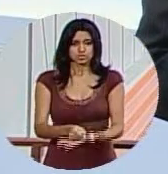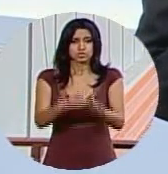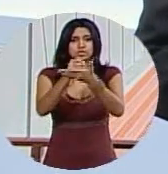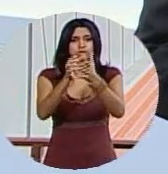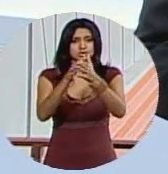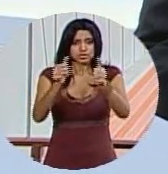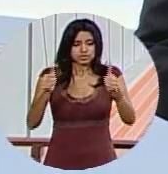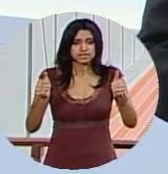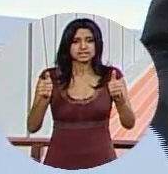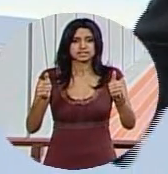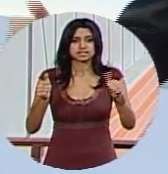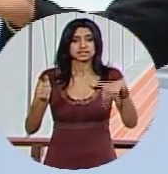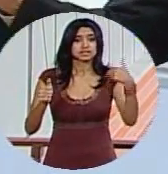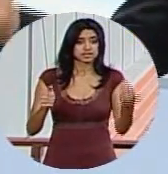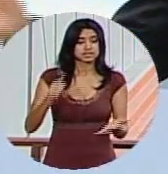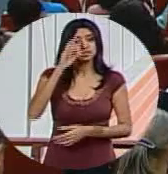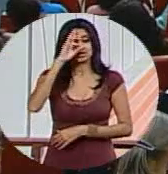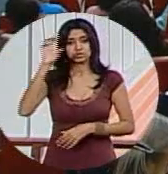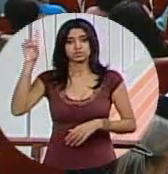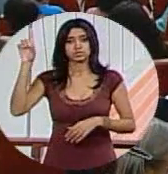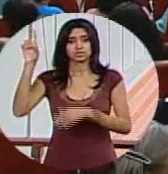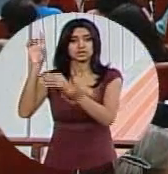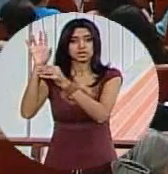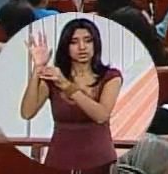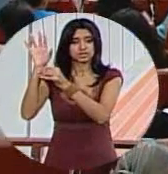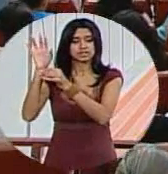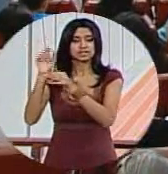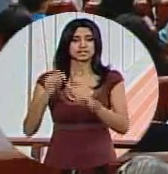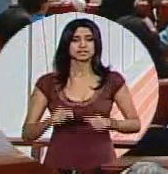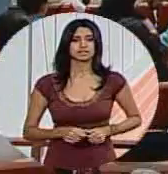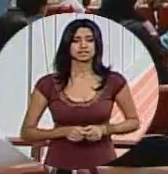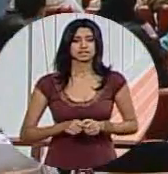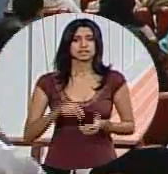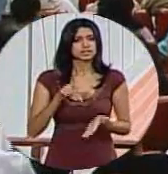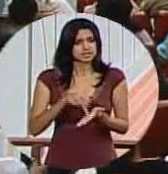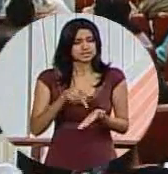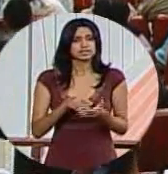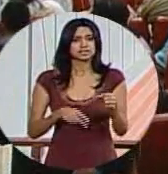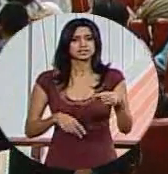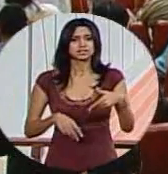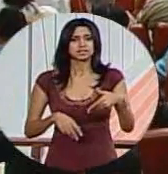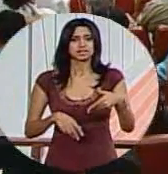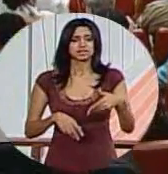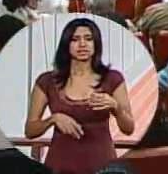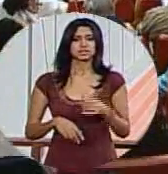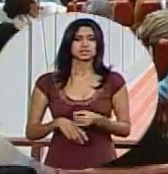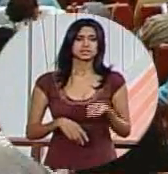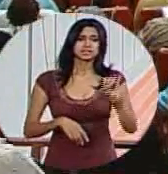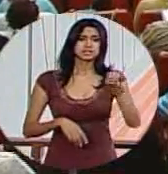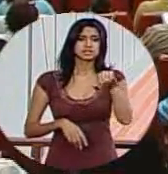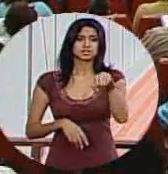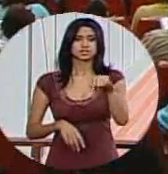recurso, então o Senhor estaria à mão direita dele. E a verdade é esta: se você